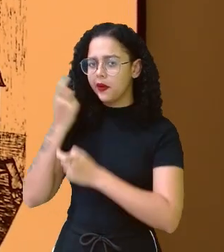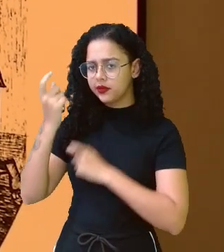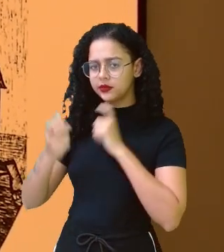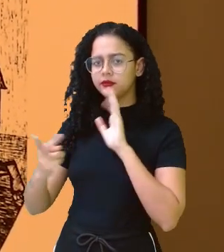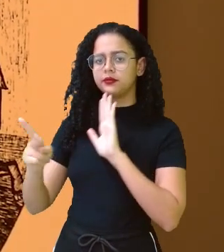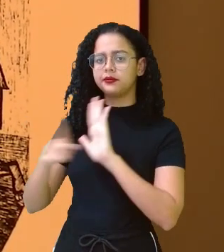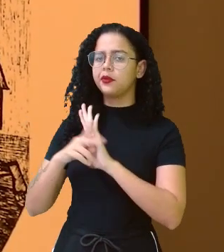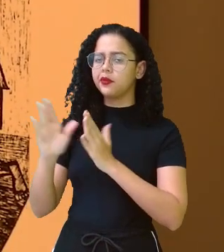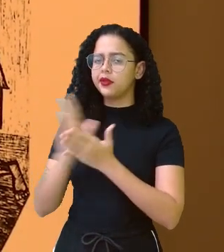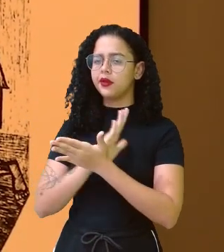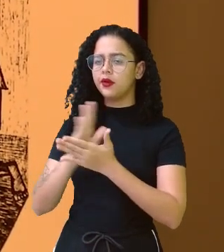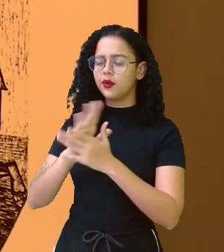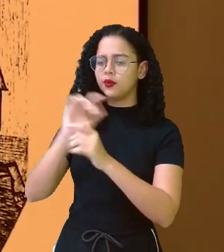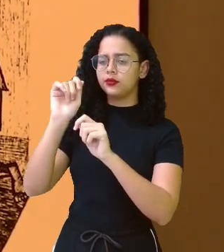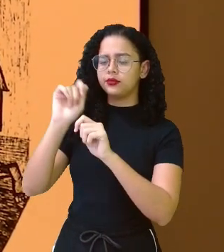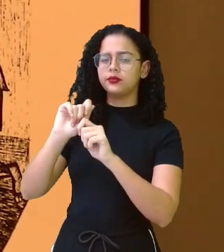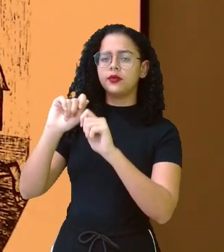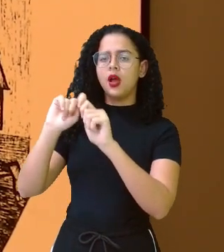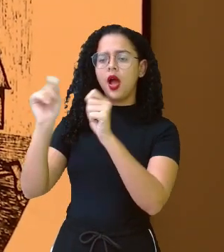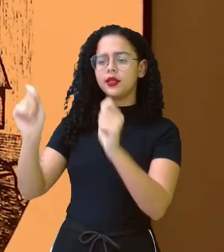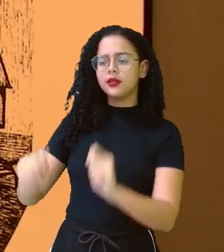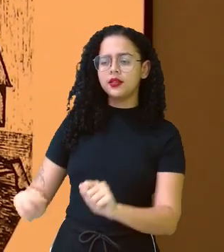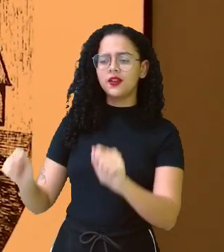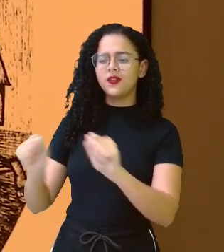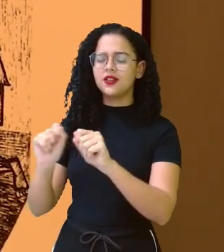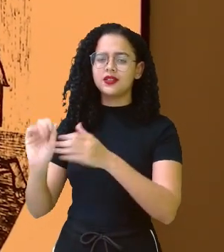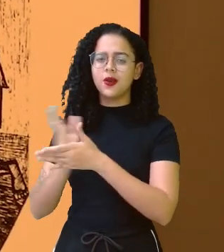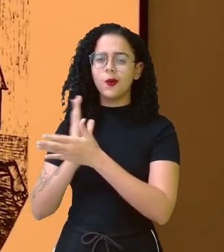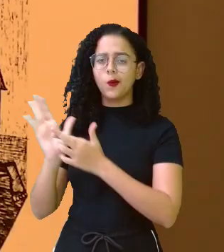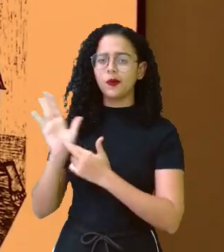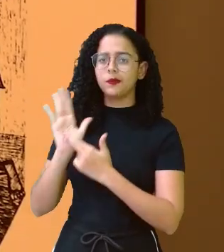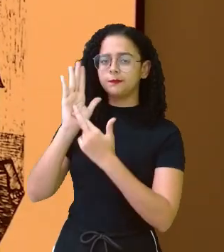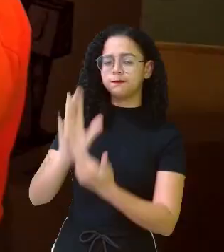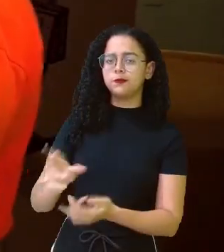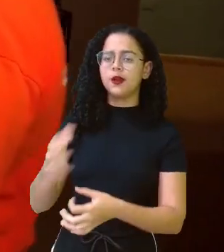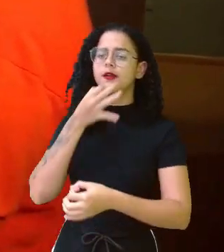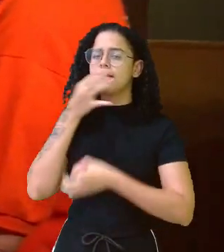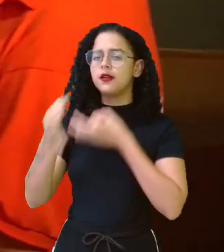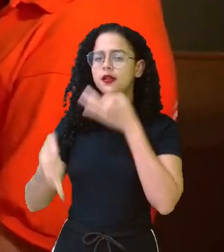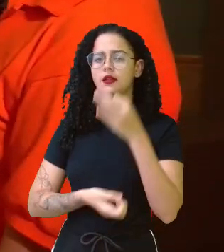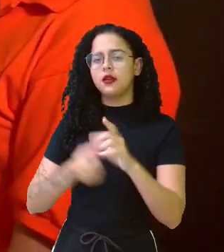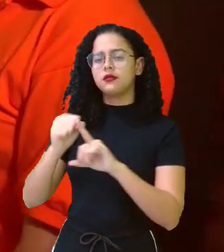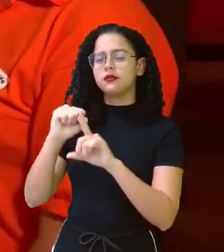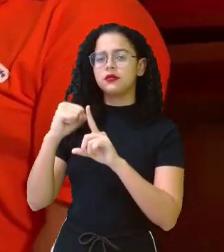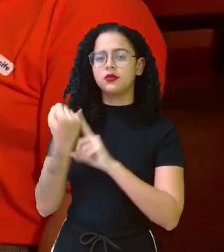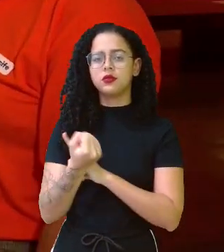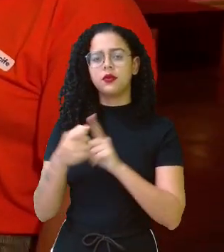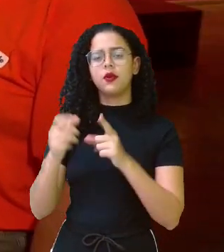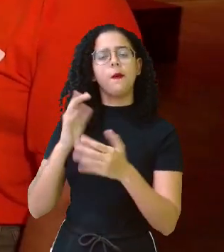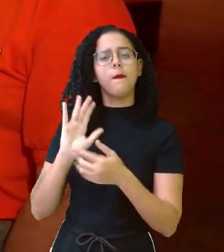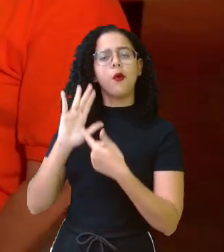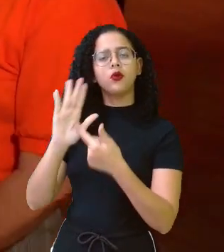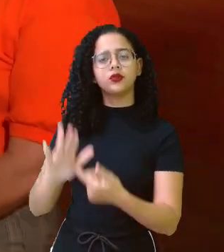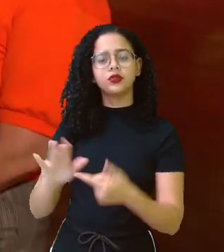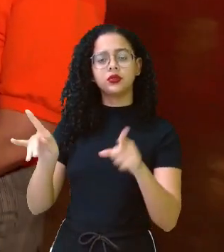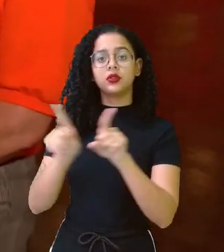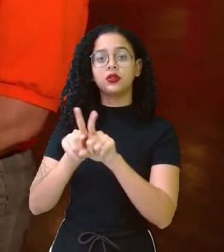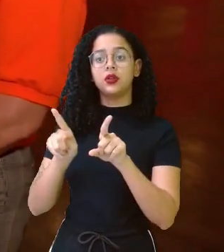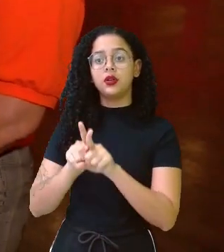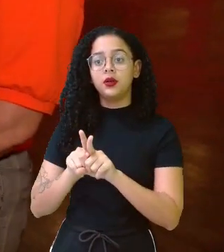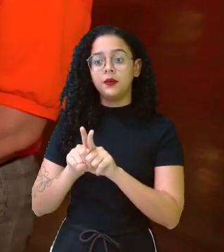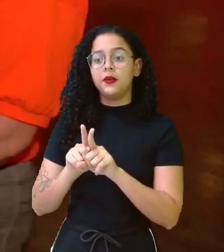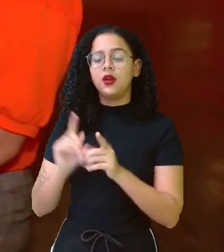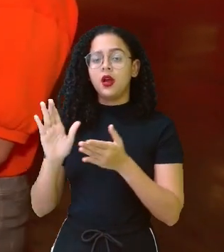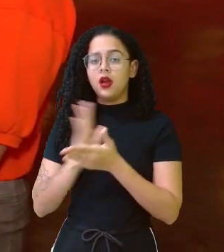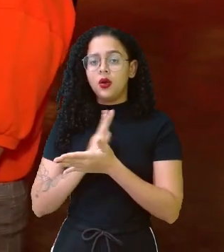de alguns artistas, justamente fazer algumas representações com críticas sociais, mostrando também, vamos dizer assim,